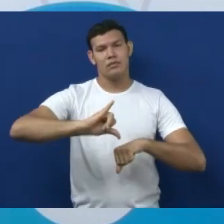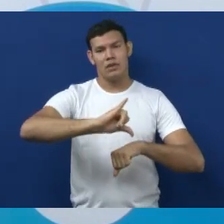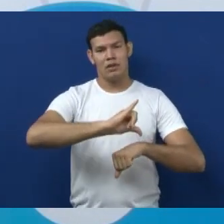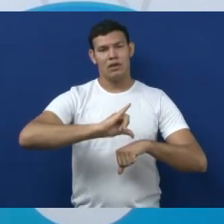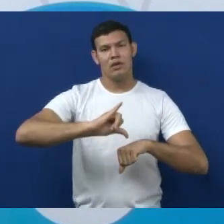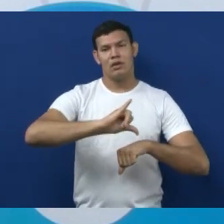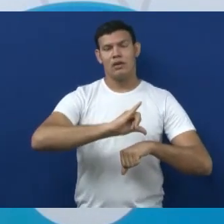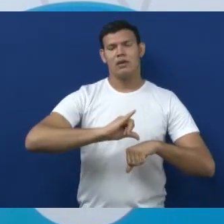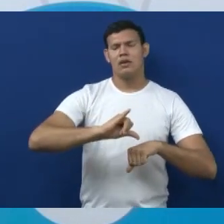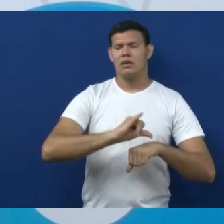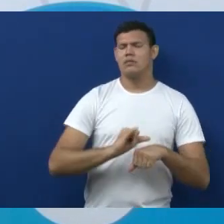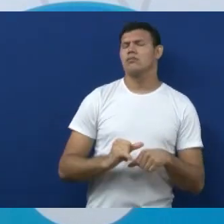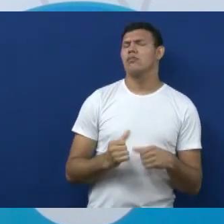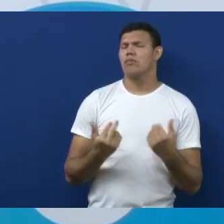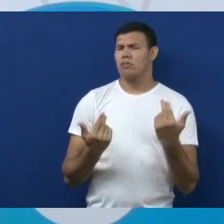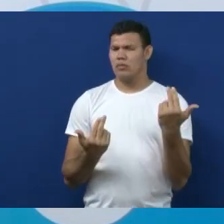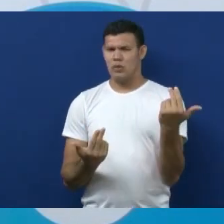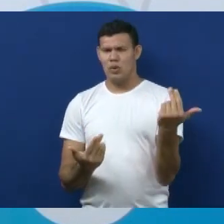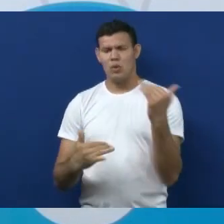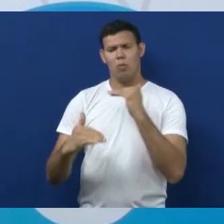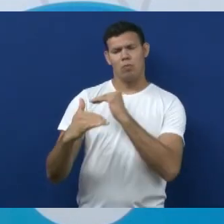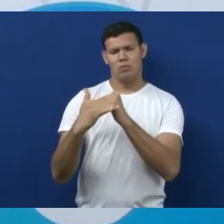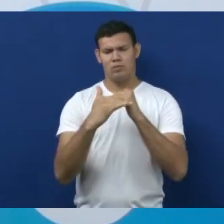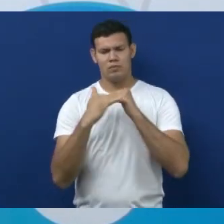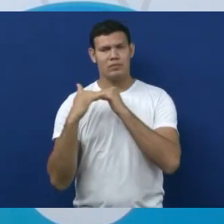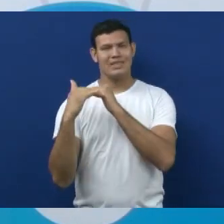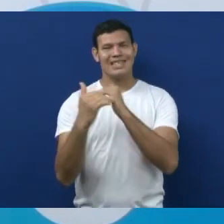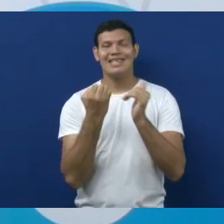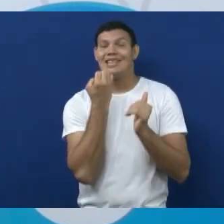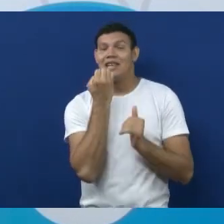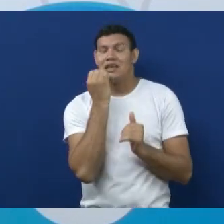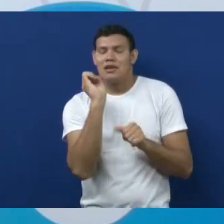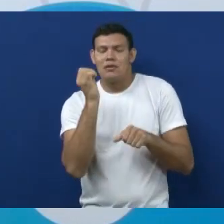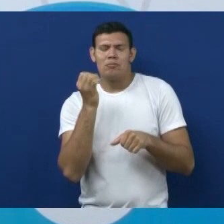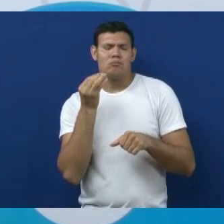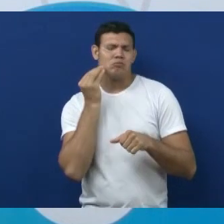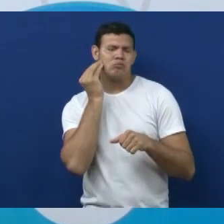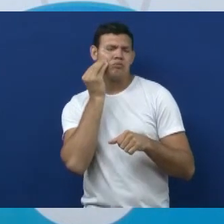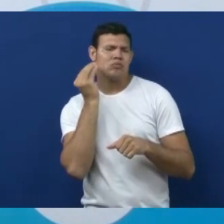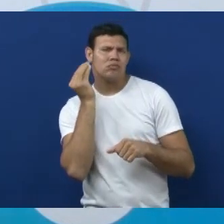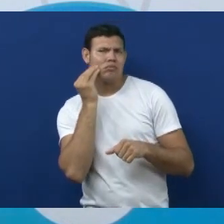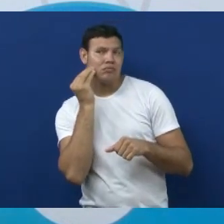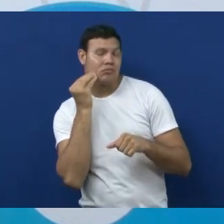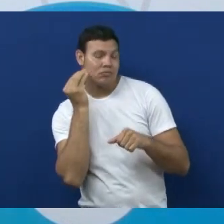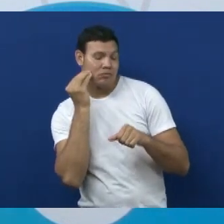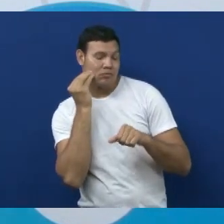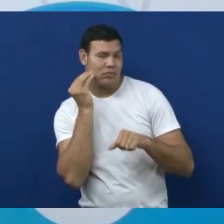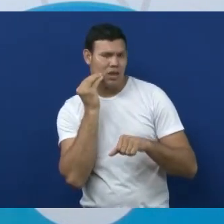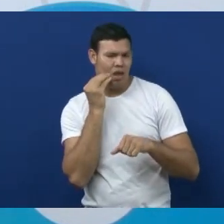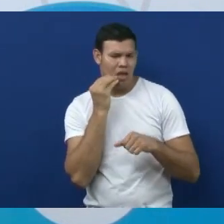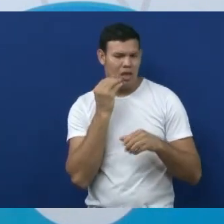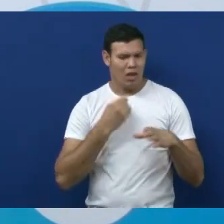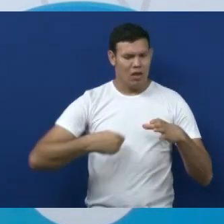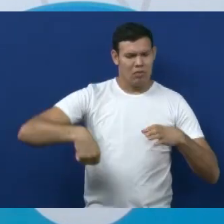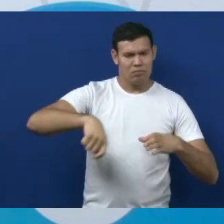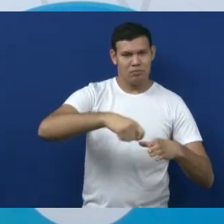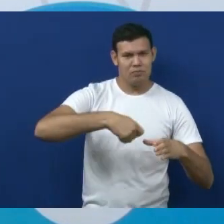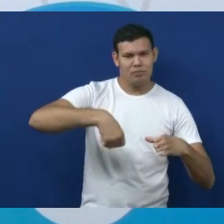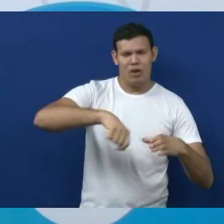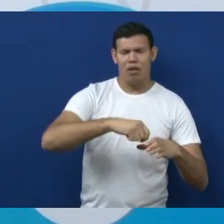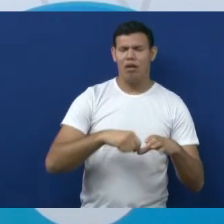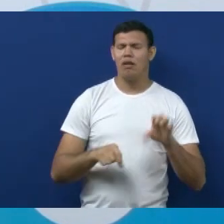estado físico, que é o líquido. Se você tentar misturar a água e o óleo, o que você acha que